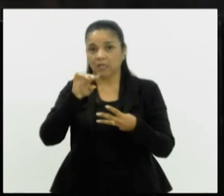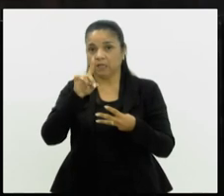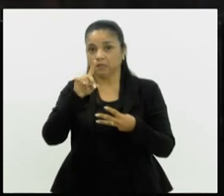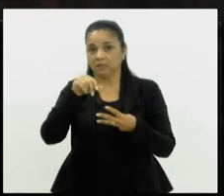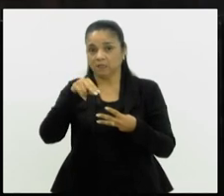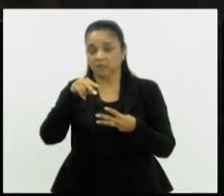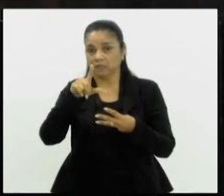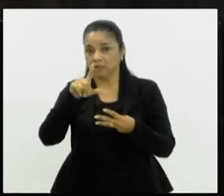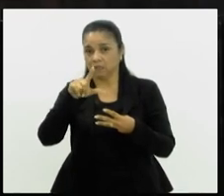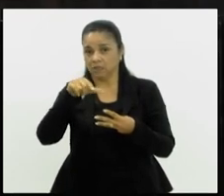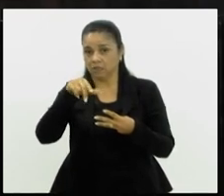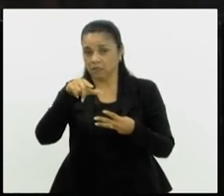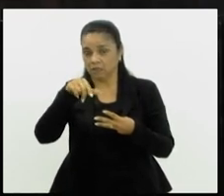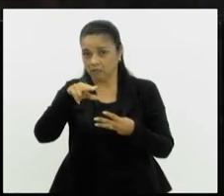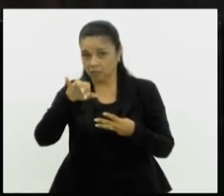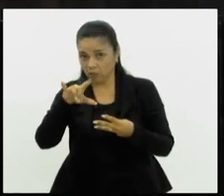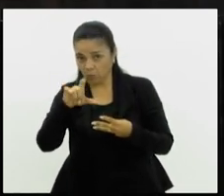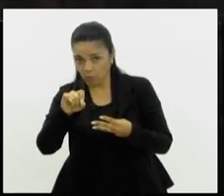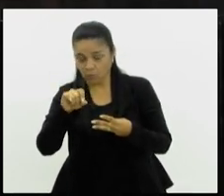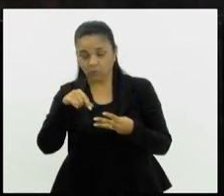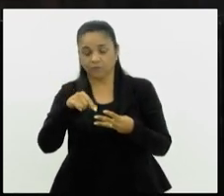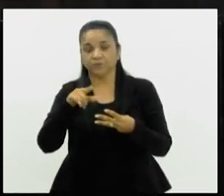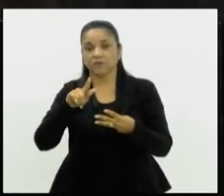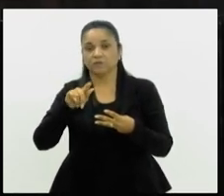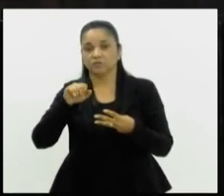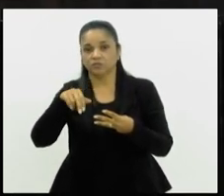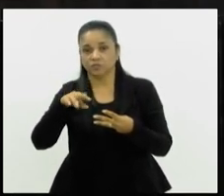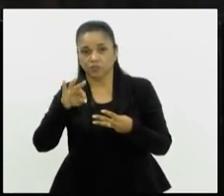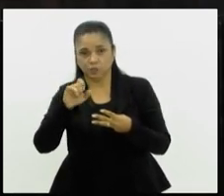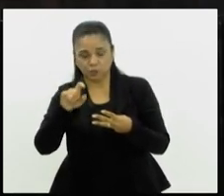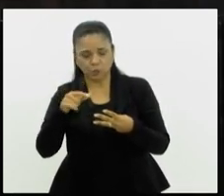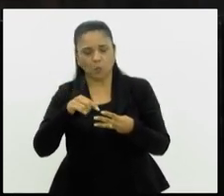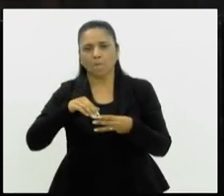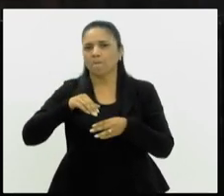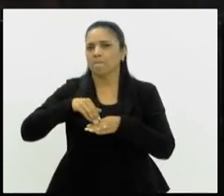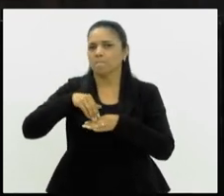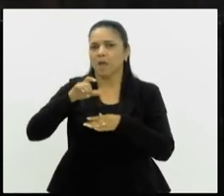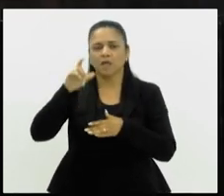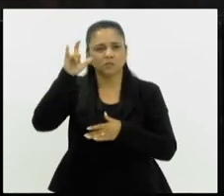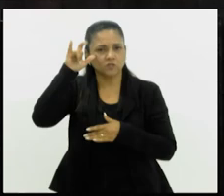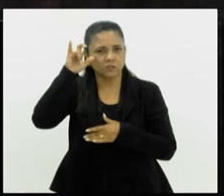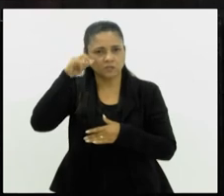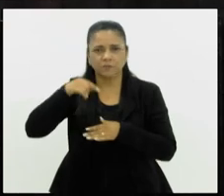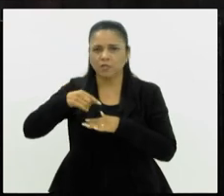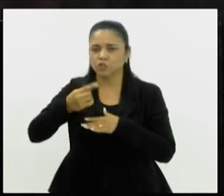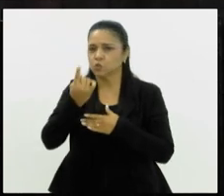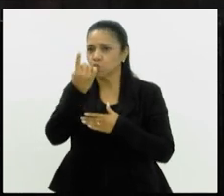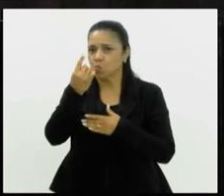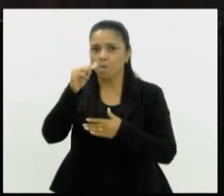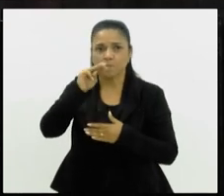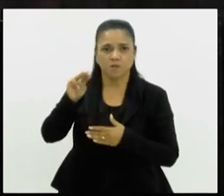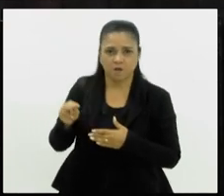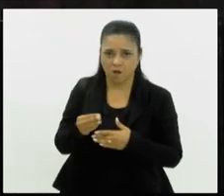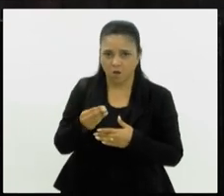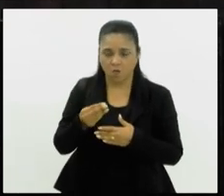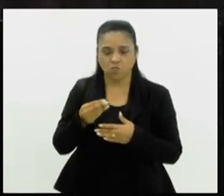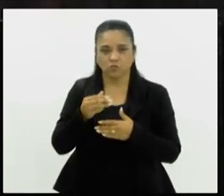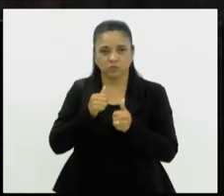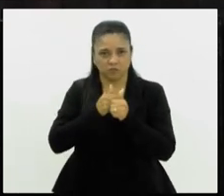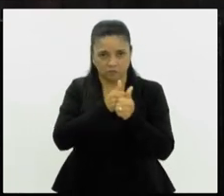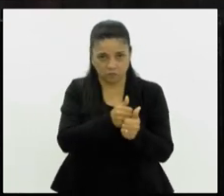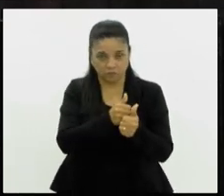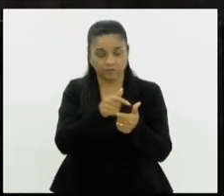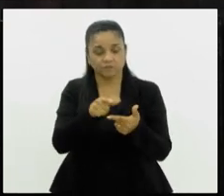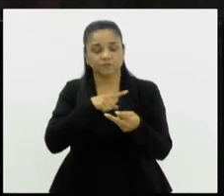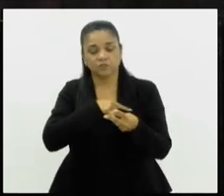de seguidores no Instagram e já deve ter os seus milhões também de visualizações. Então estava lá este senhor